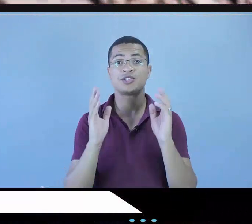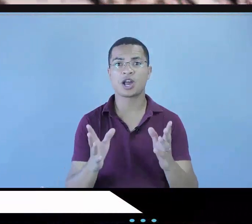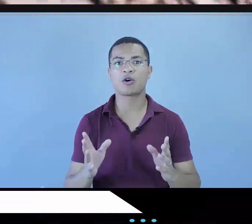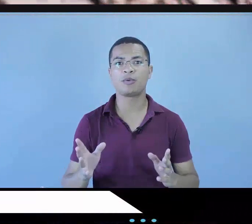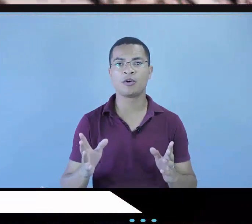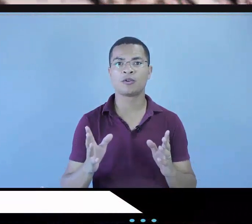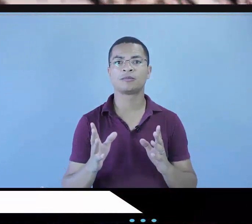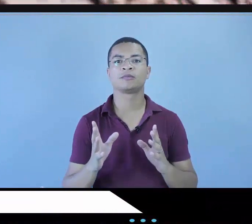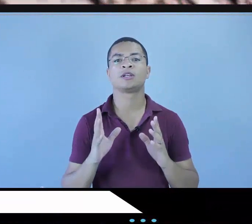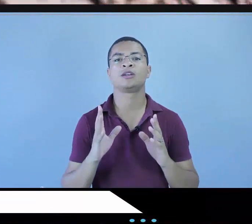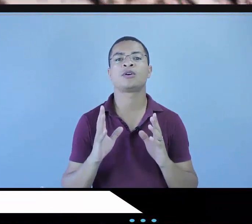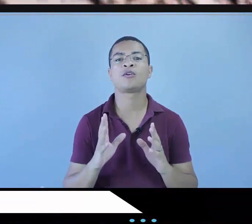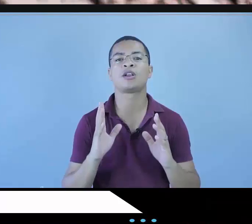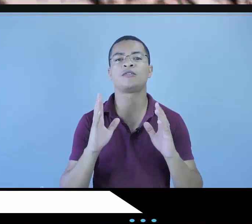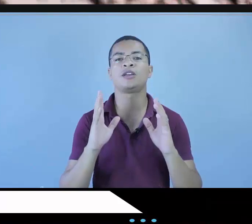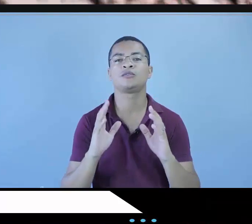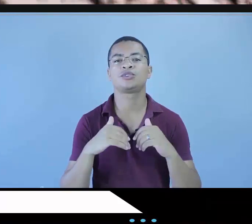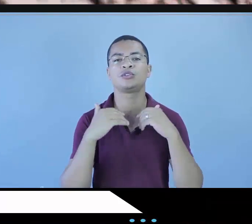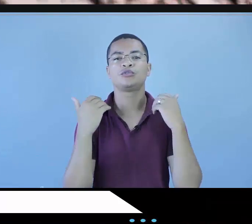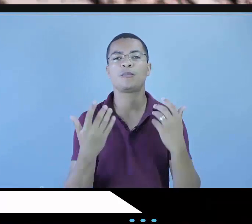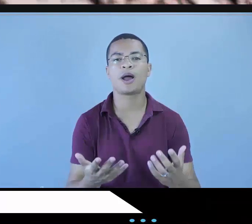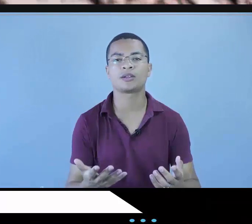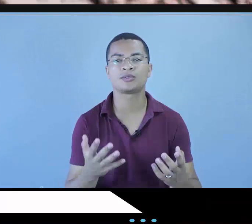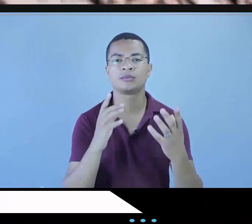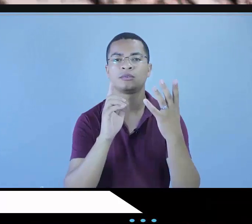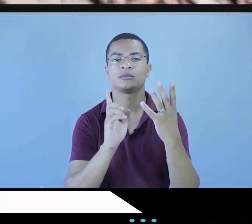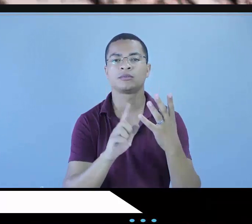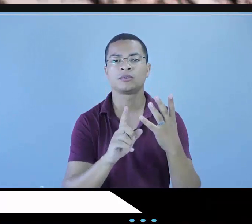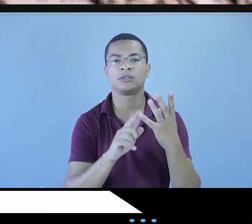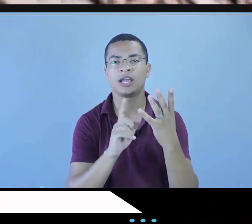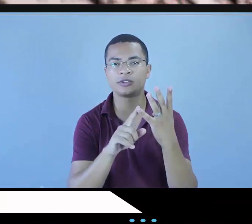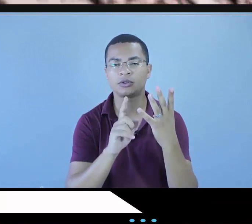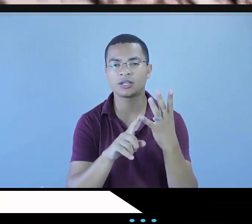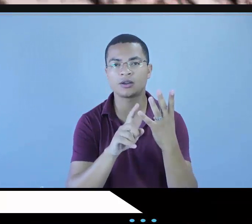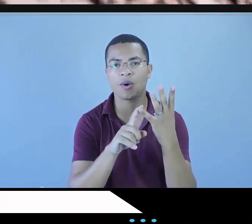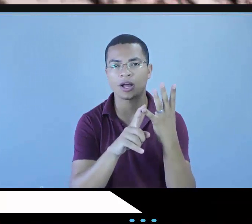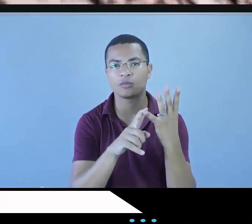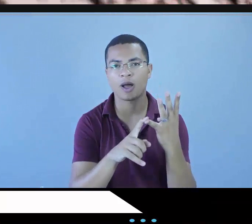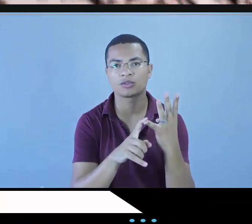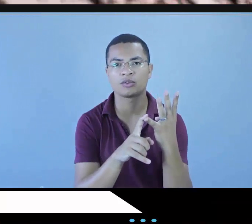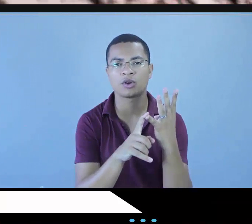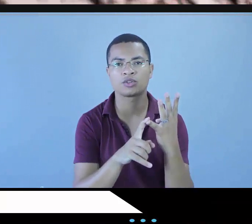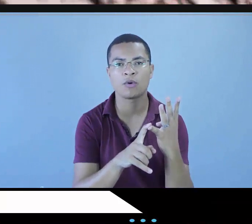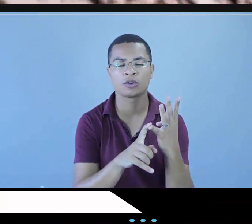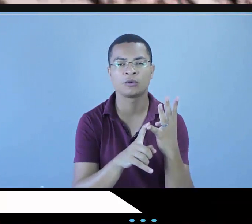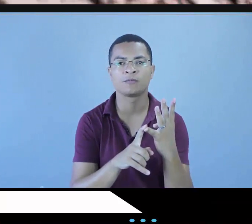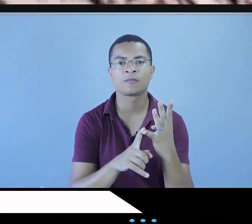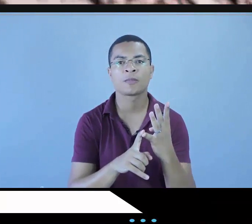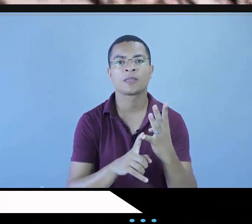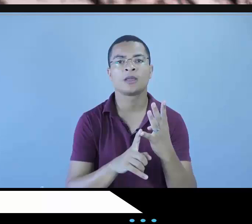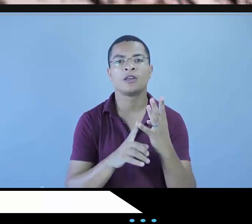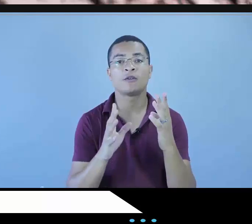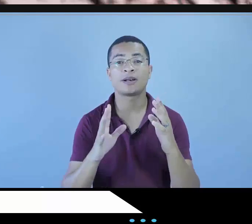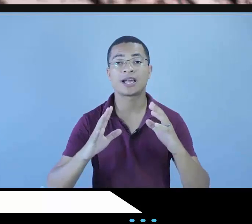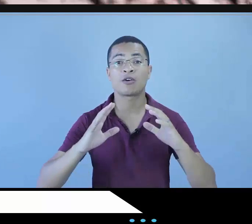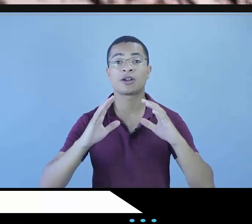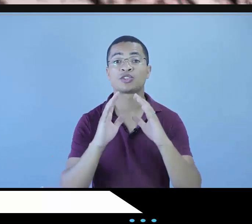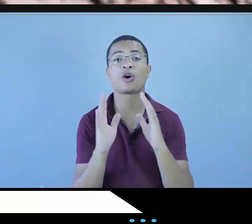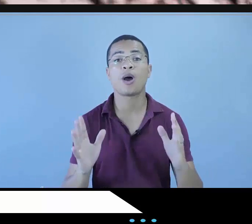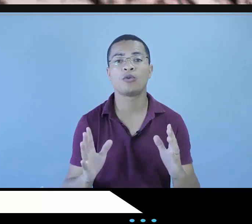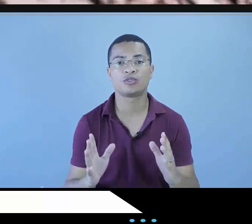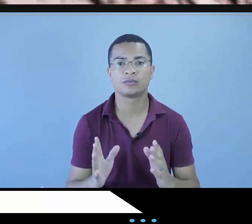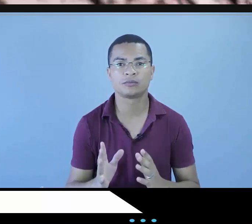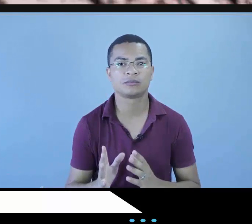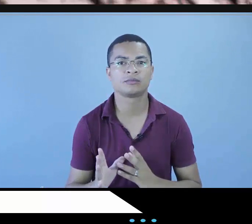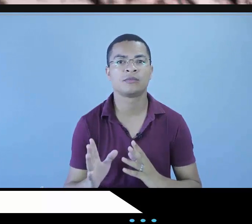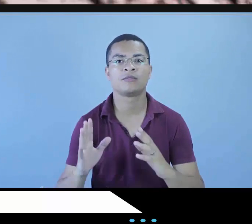Pronto, você já copiou. Então agora vem o segundo passo dentro desse quarto passo do nosso módulo. Eu vou passar agora